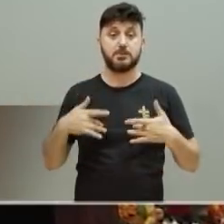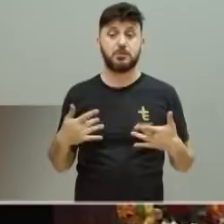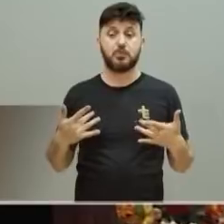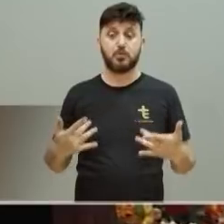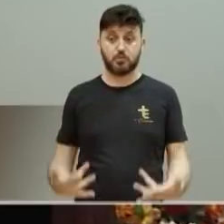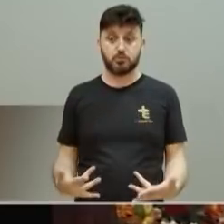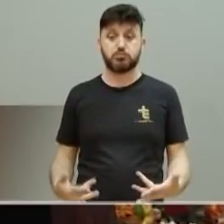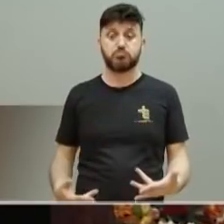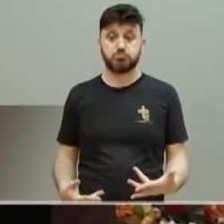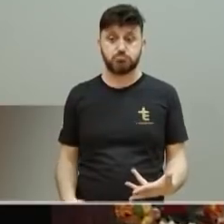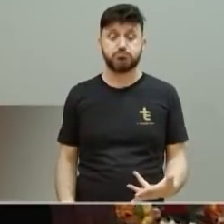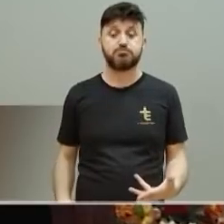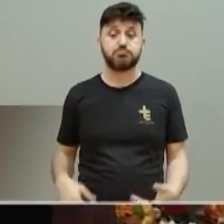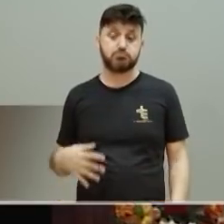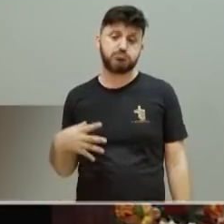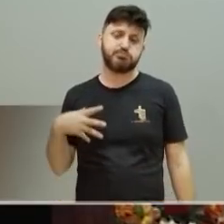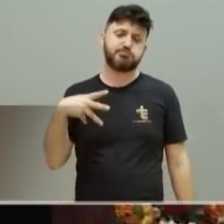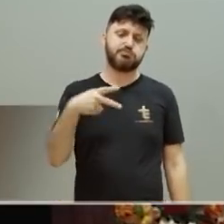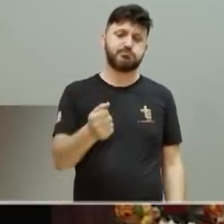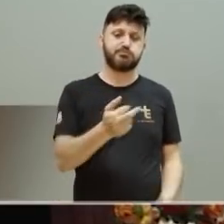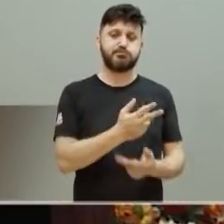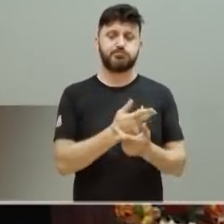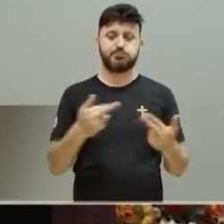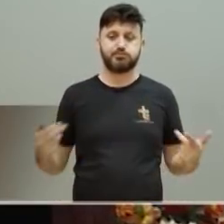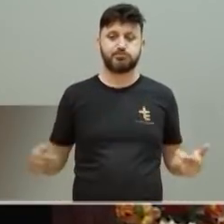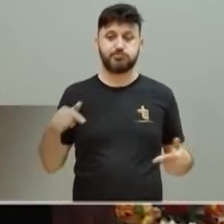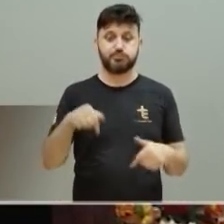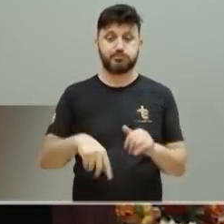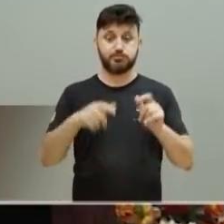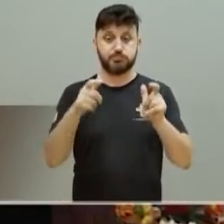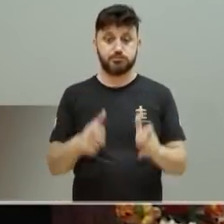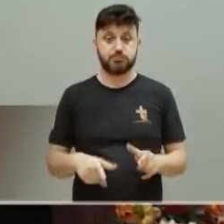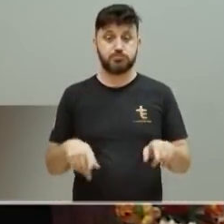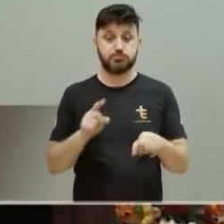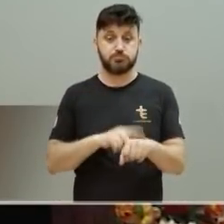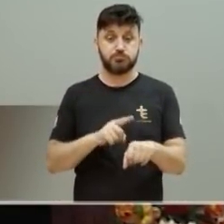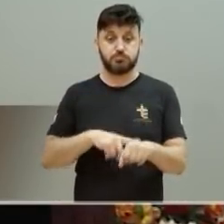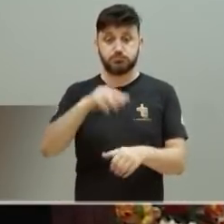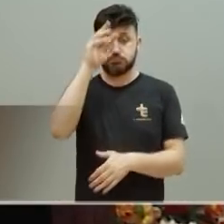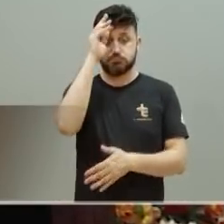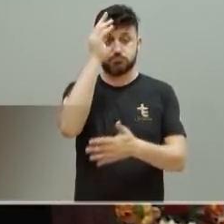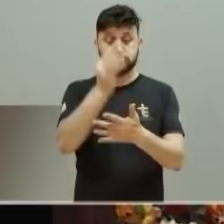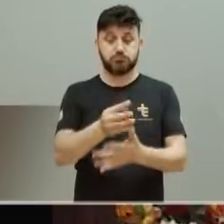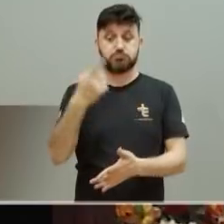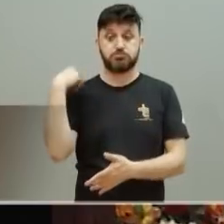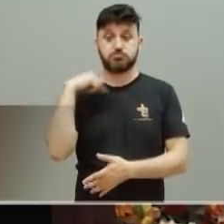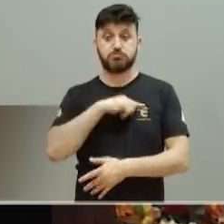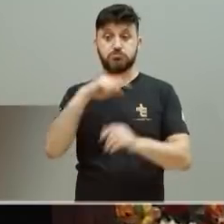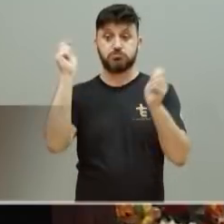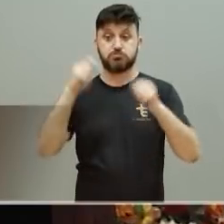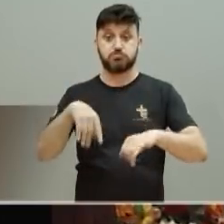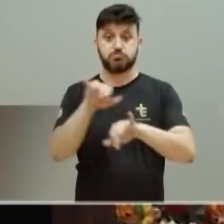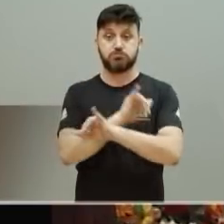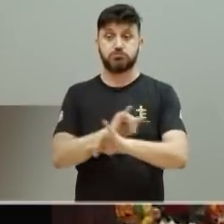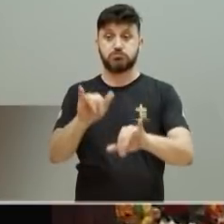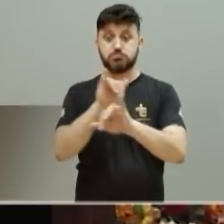misericórdia em tudo, Senhor, que neste momento de fé nós